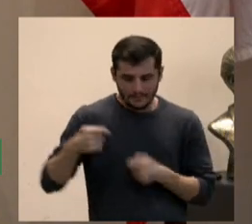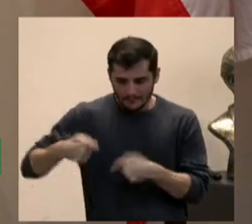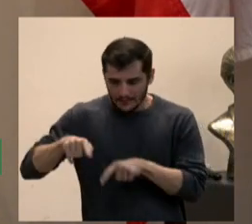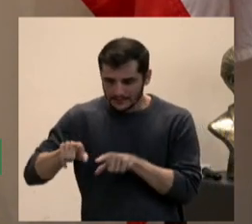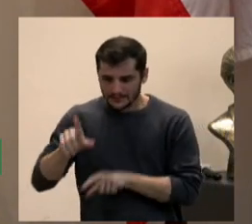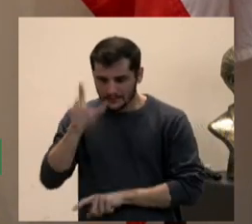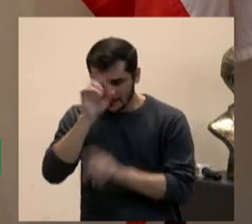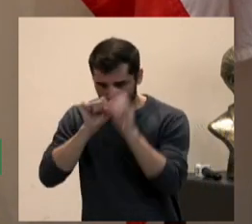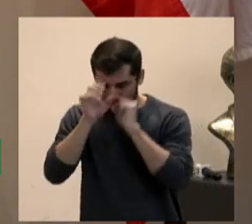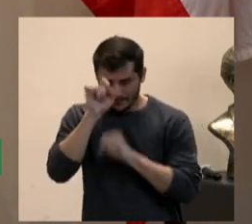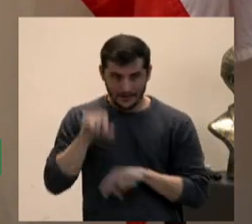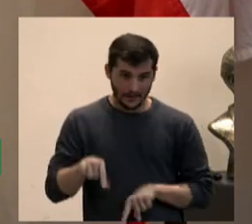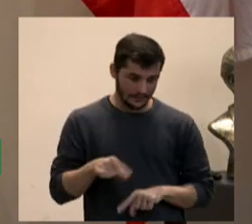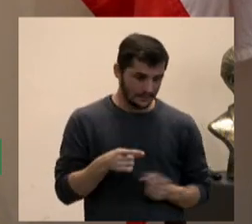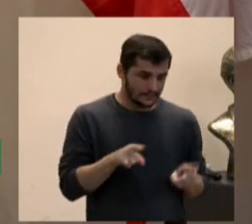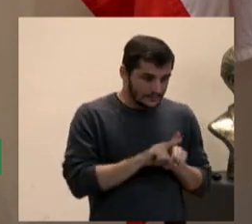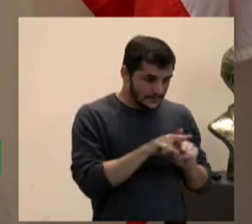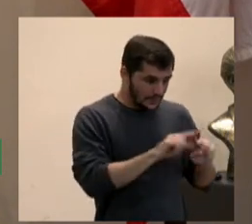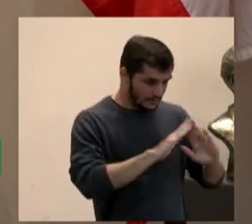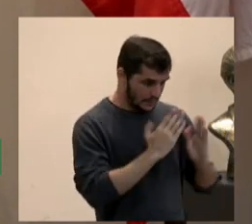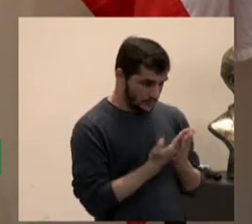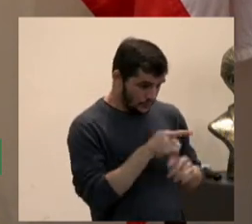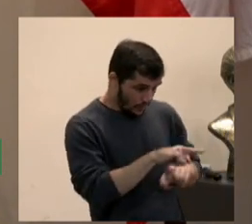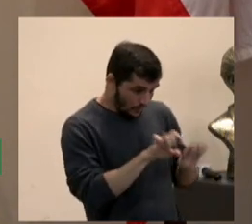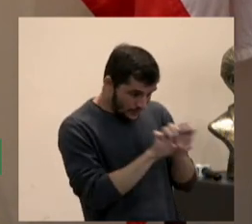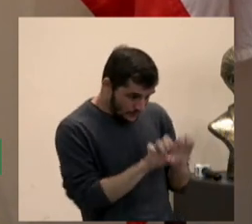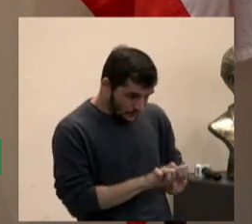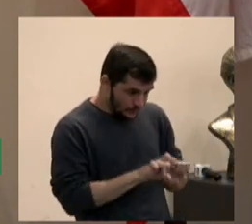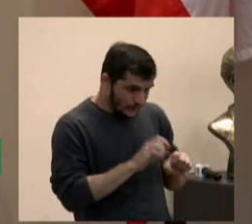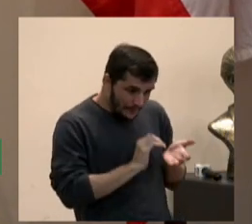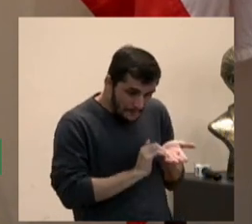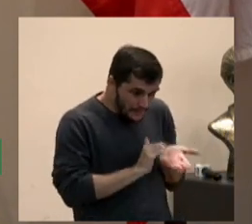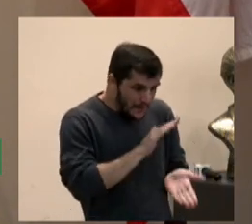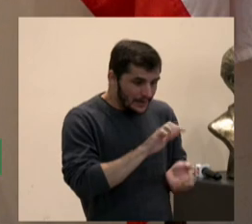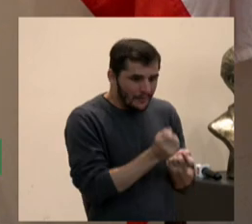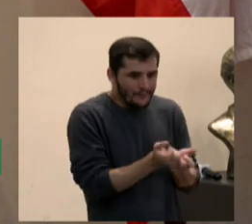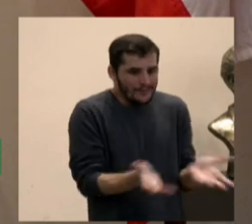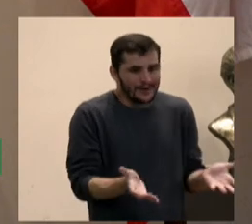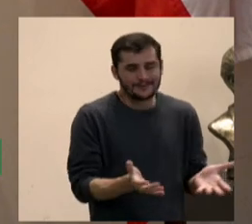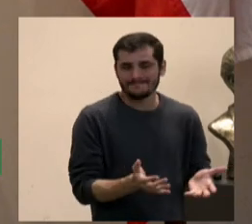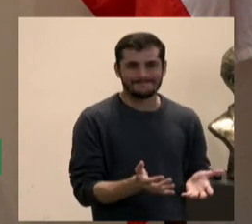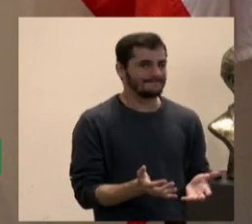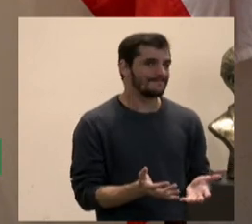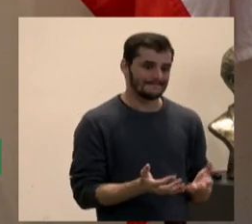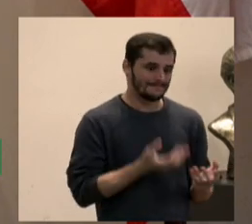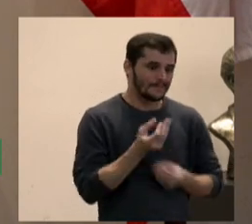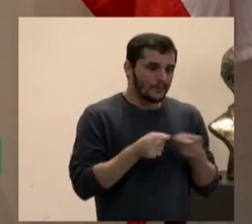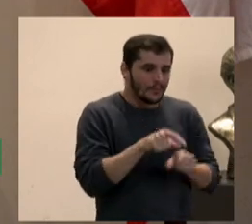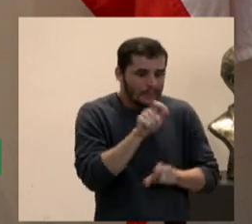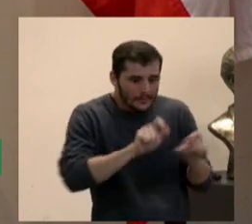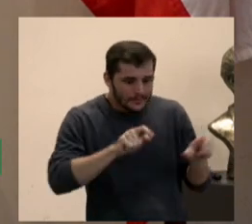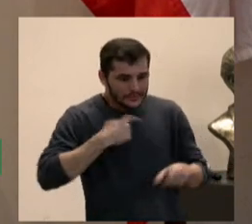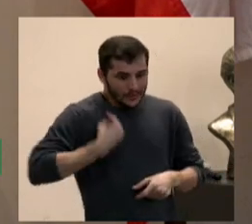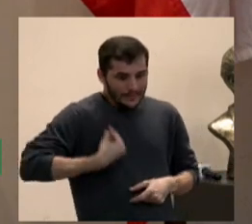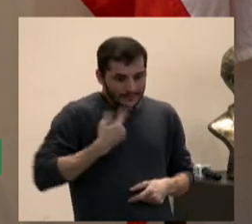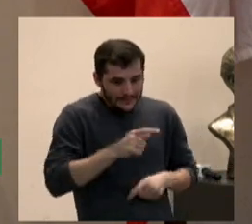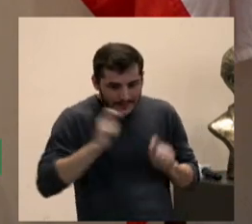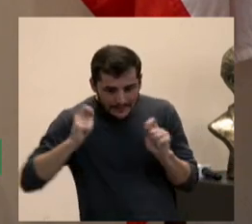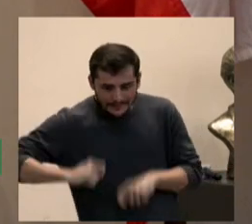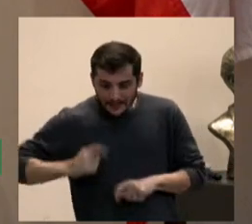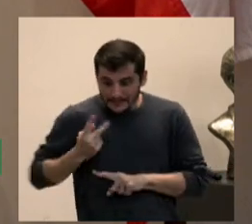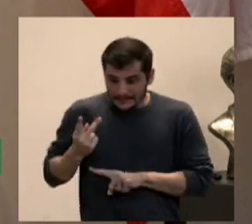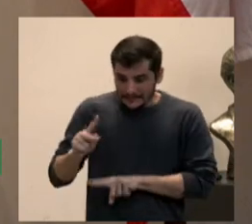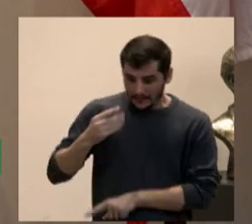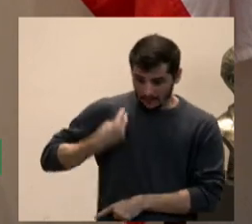Por outro lado, a escola não oferece uma estrutura mínima que permita que essas pessoas cumpram uma jornada